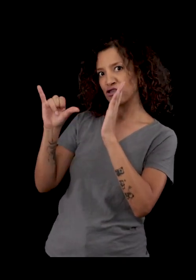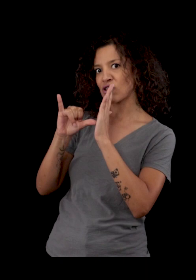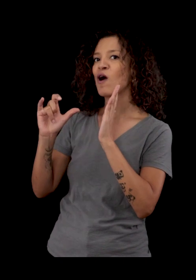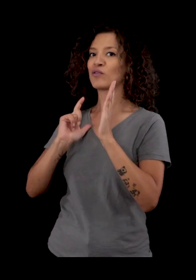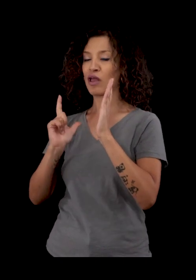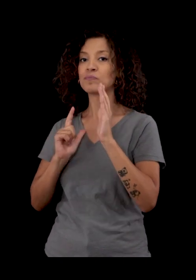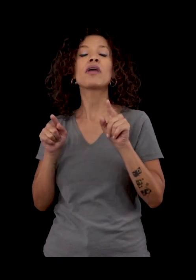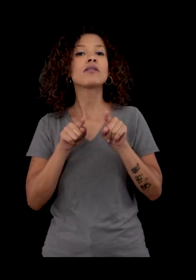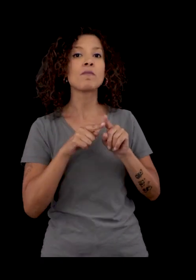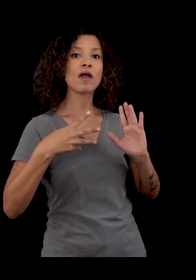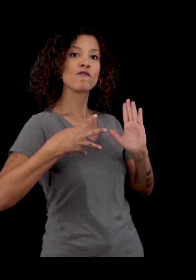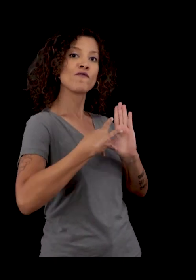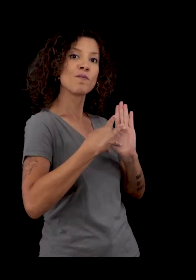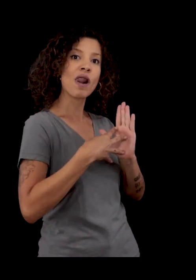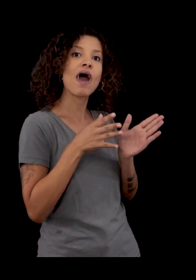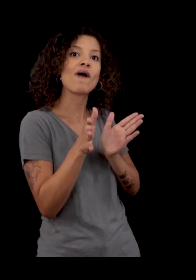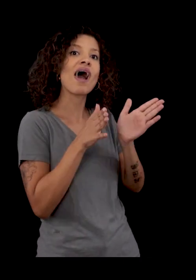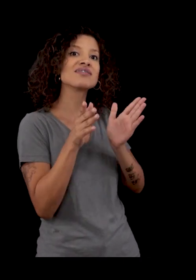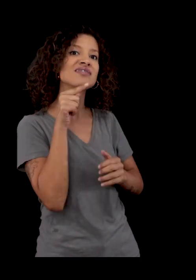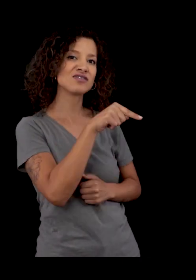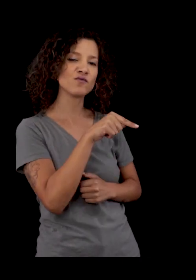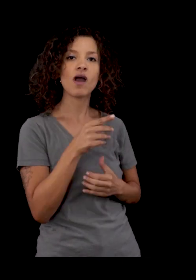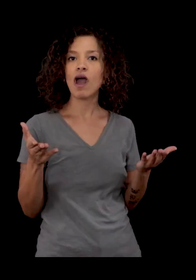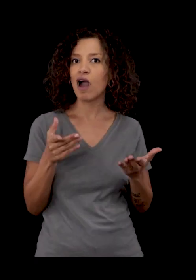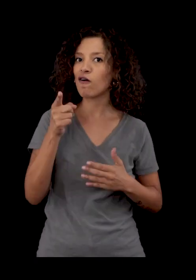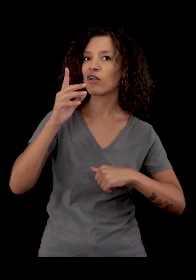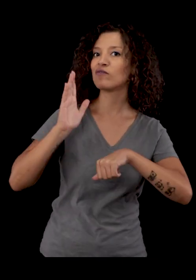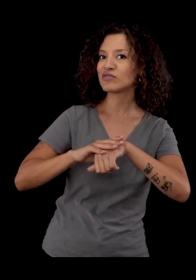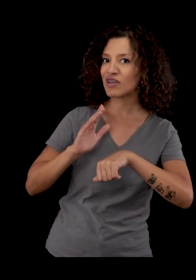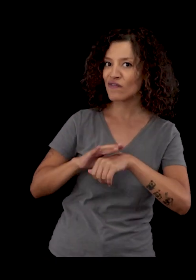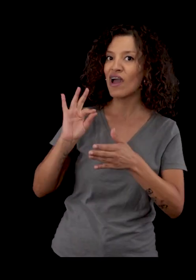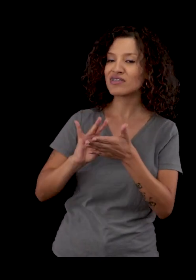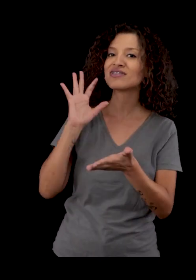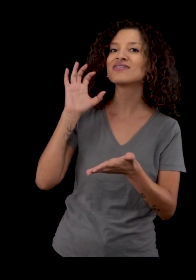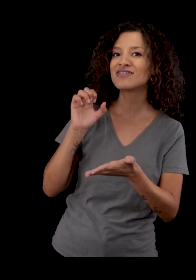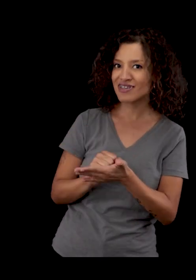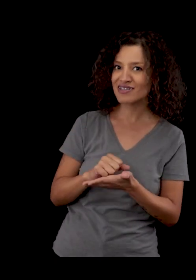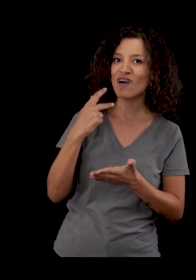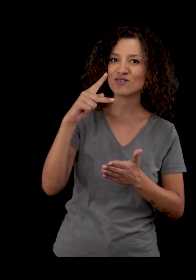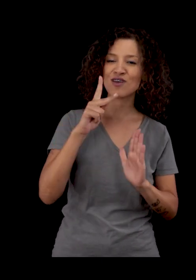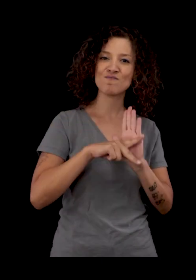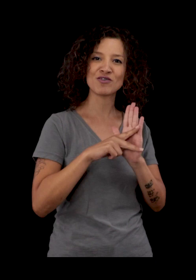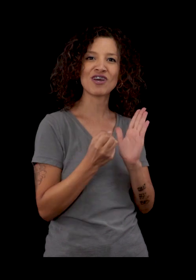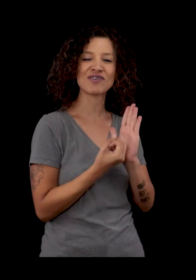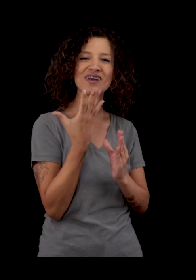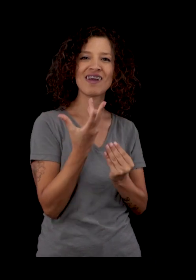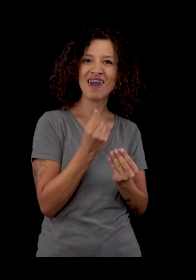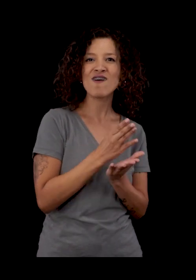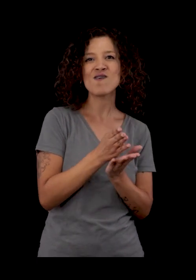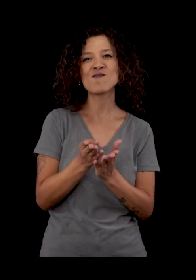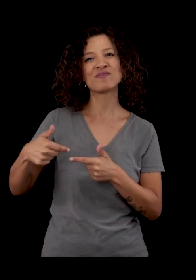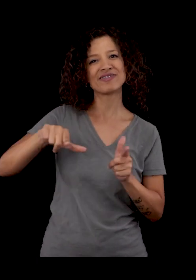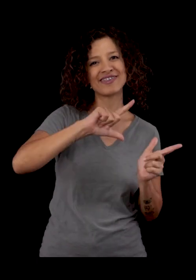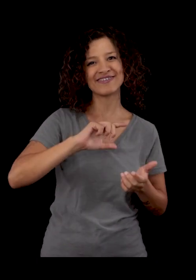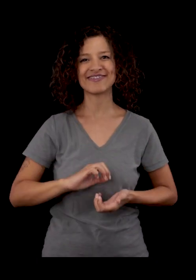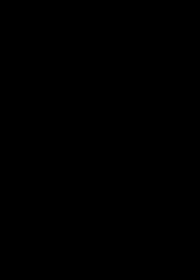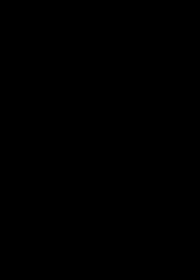acessibilidade. Agora é com você! Inscreva seu projeto de criação artística no Rumos Itaú Cultural.